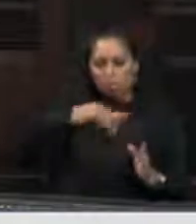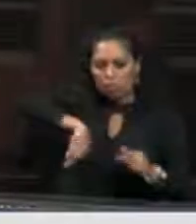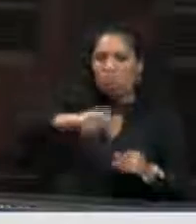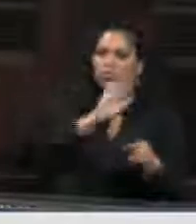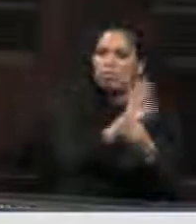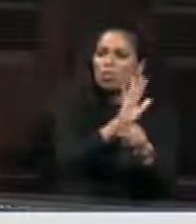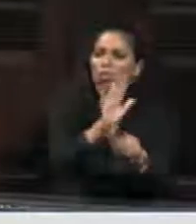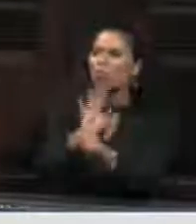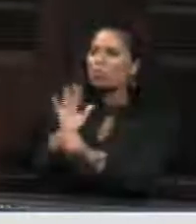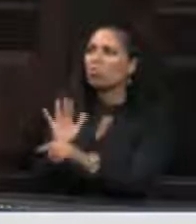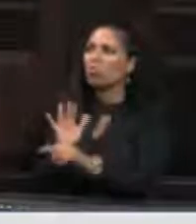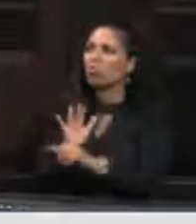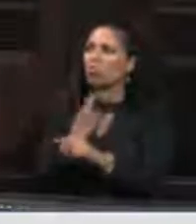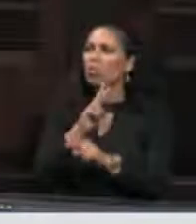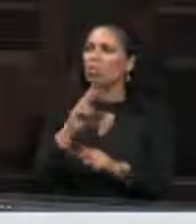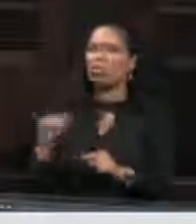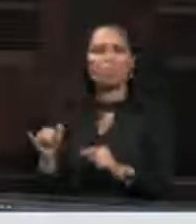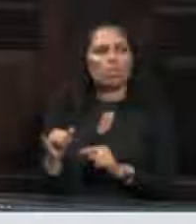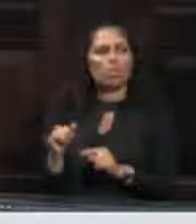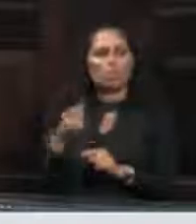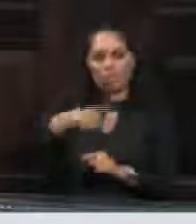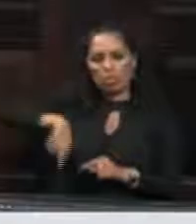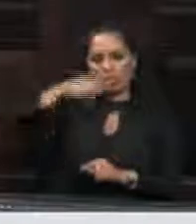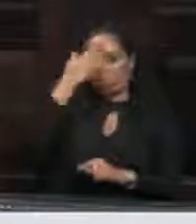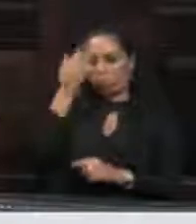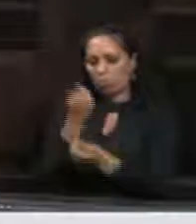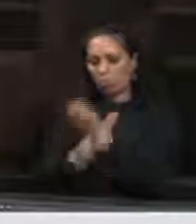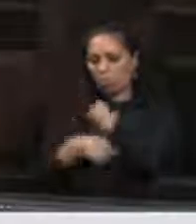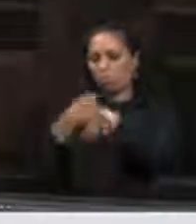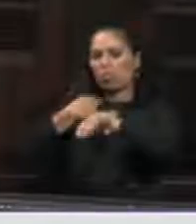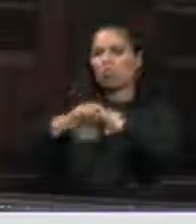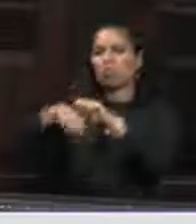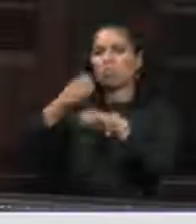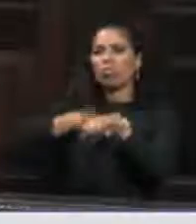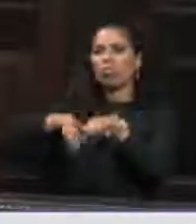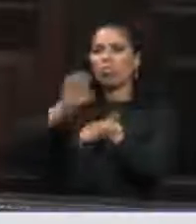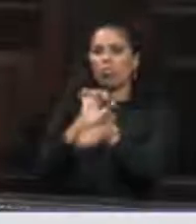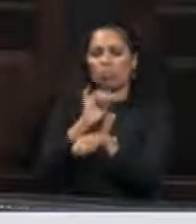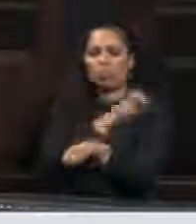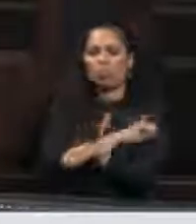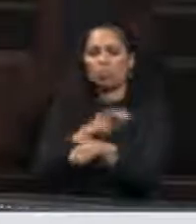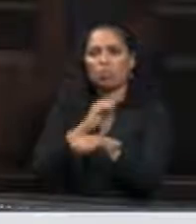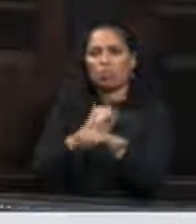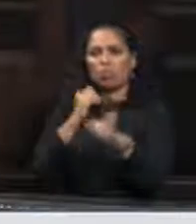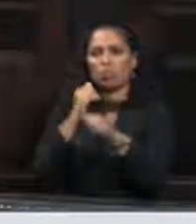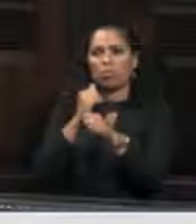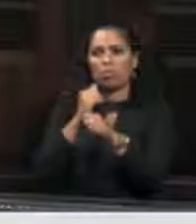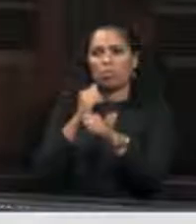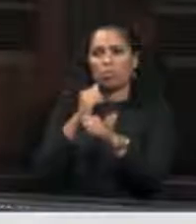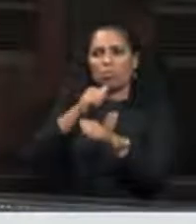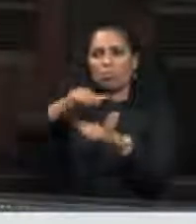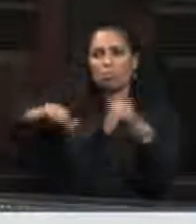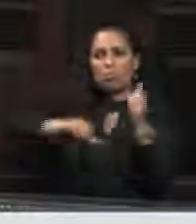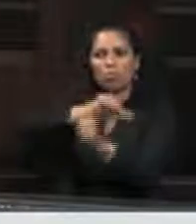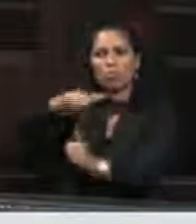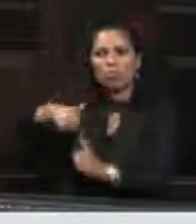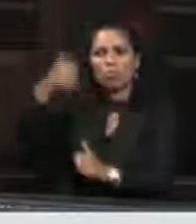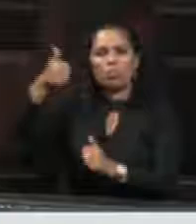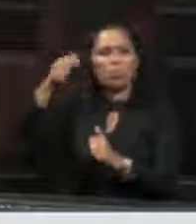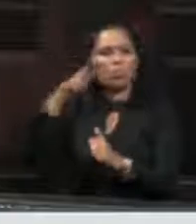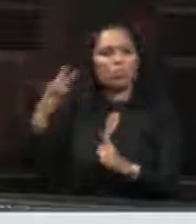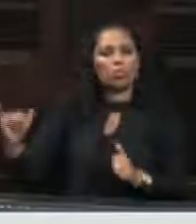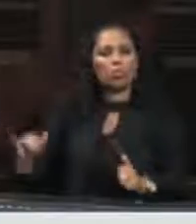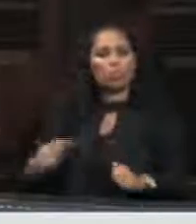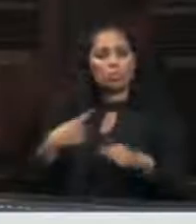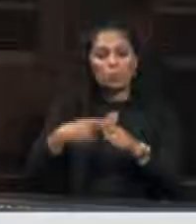certeza pode ficar certo que a economia do Estado do Rio de Janeiro começará a melhorar. Por quê? Porque eles se